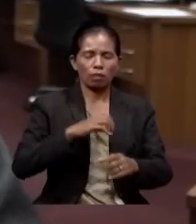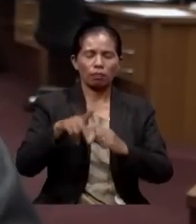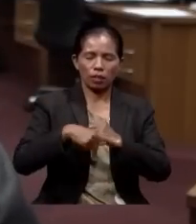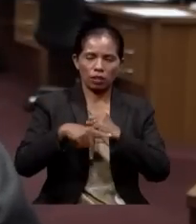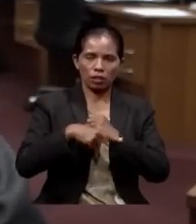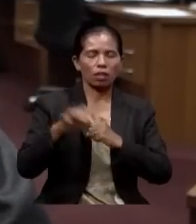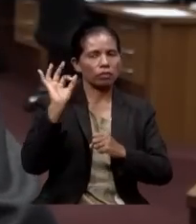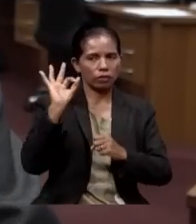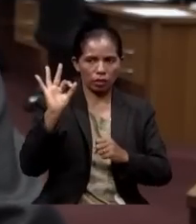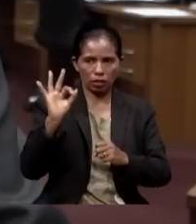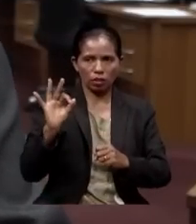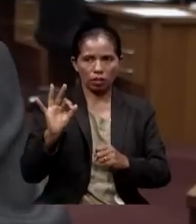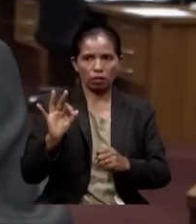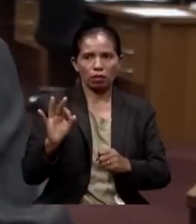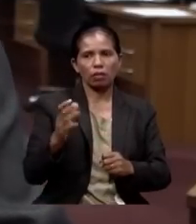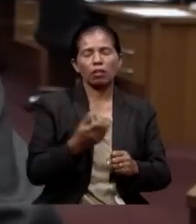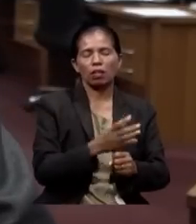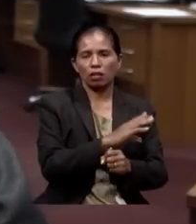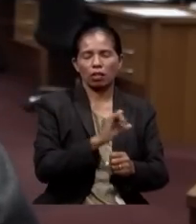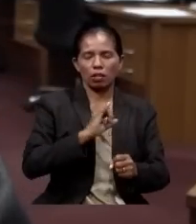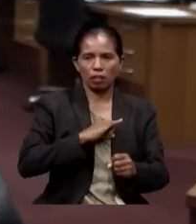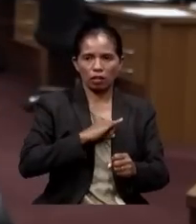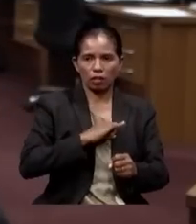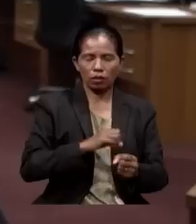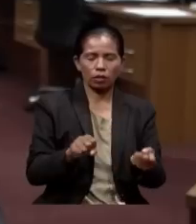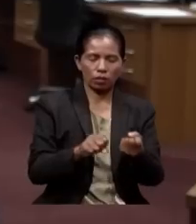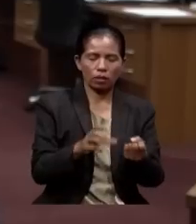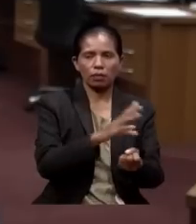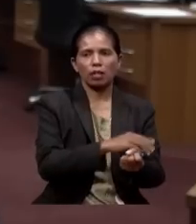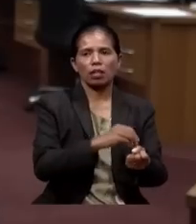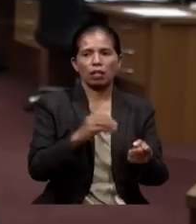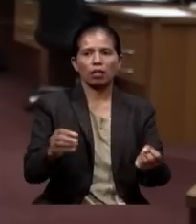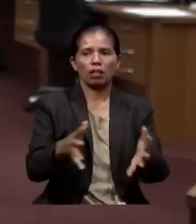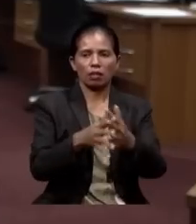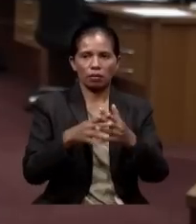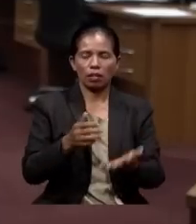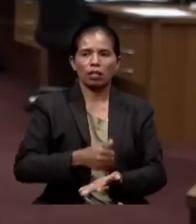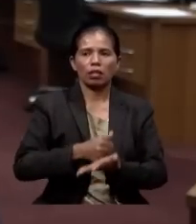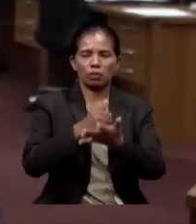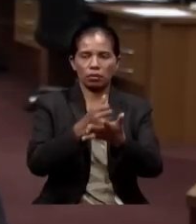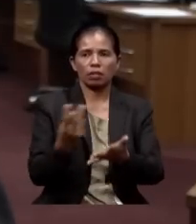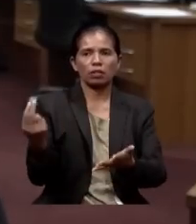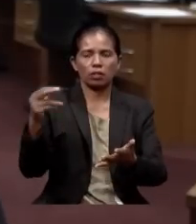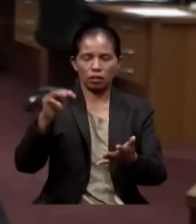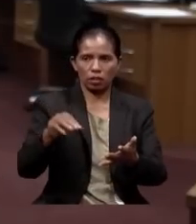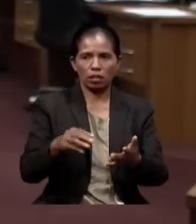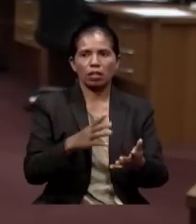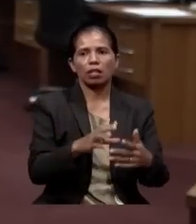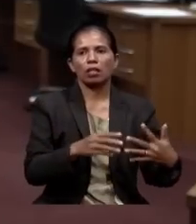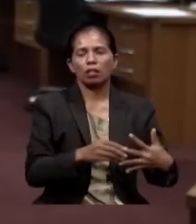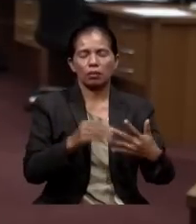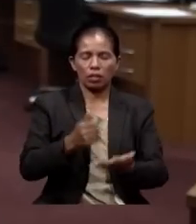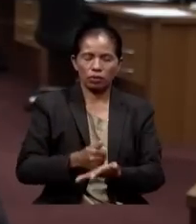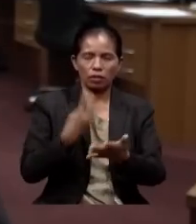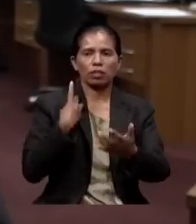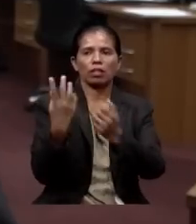falin. Tiene maka ene ne si duri Kroat ui ui di pois Amerika ajuda tan sira i di pois ma Liberti tene nasau ne